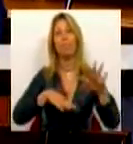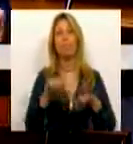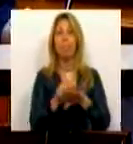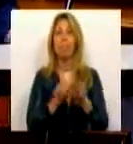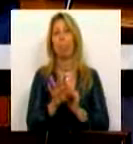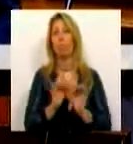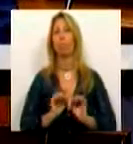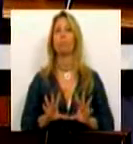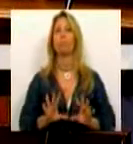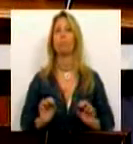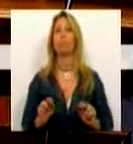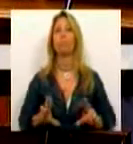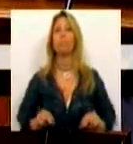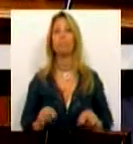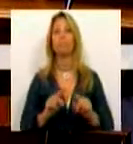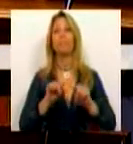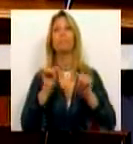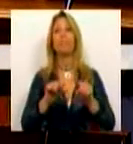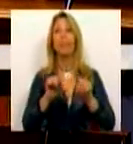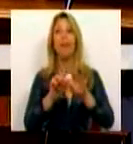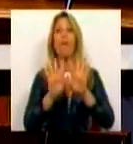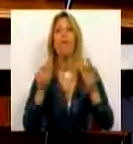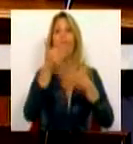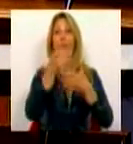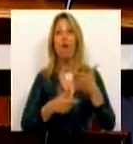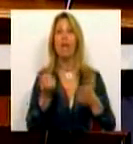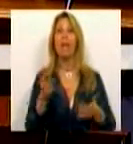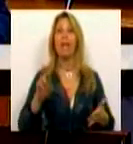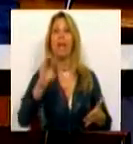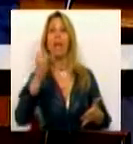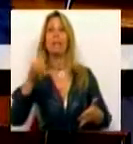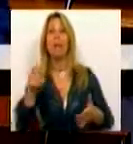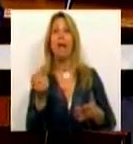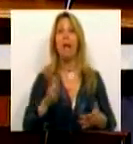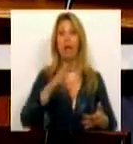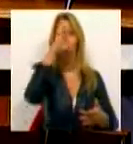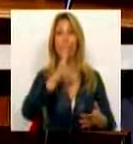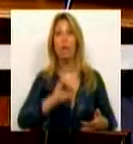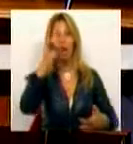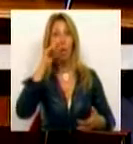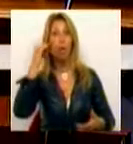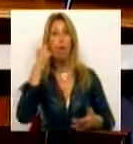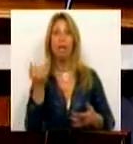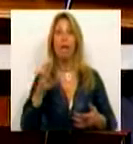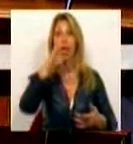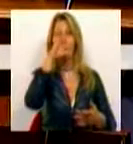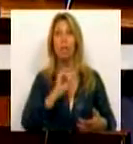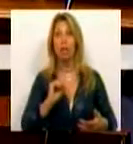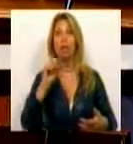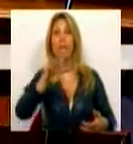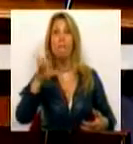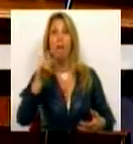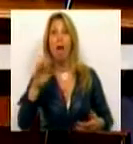à velha folha de Excel do ex-ministro Vítor Gaspar e da ex-ministra das Finanças Maria Luísa Albuquerque, em que só há despesas